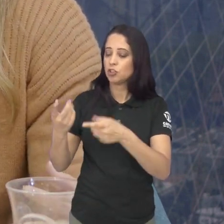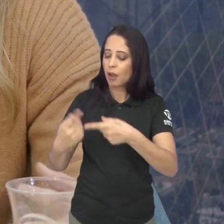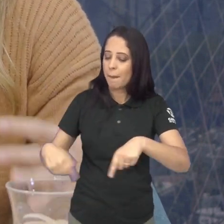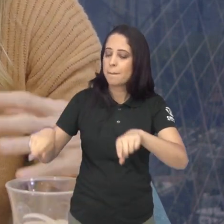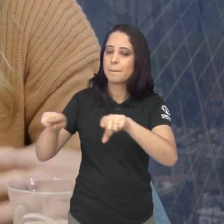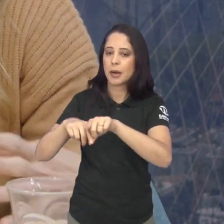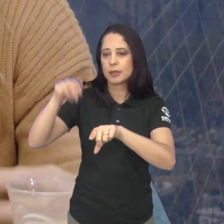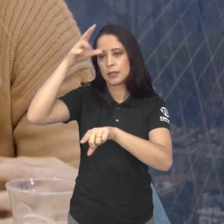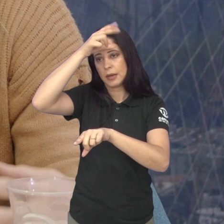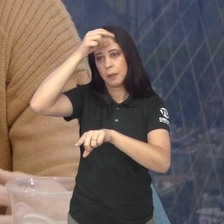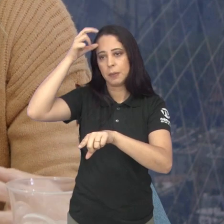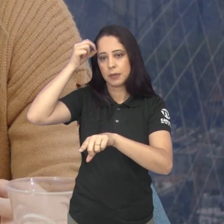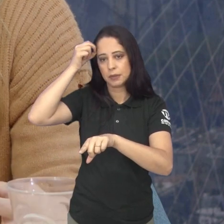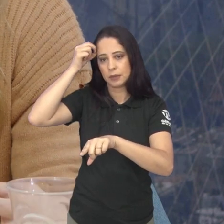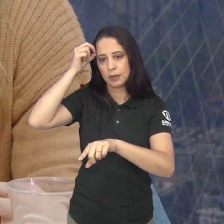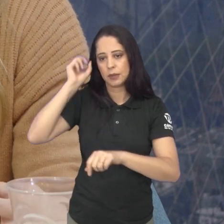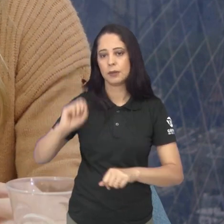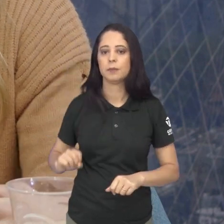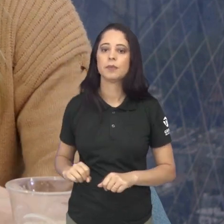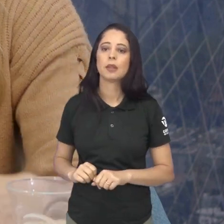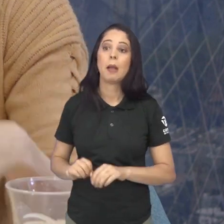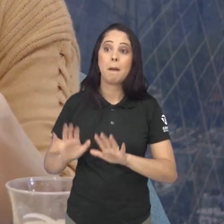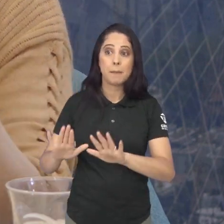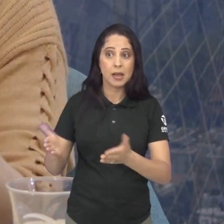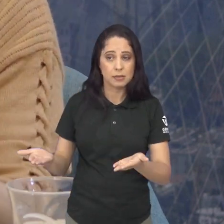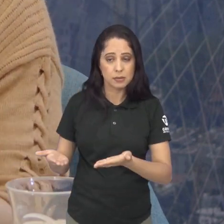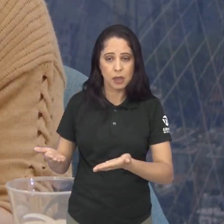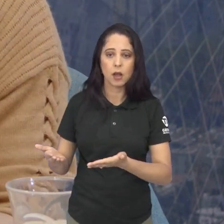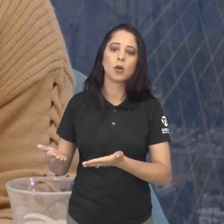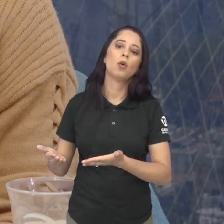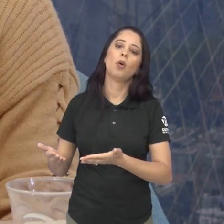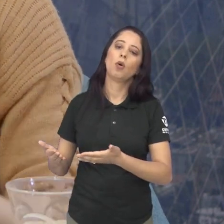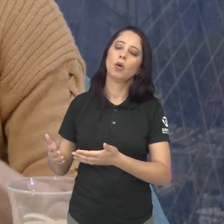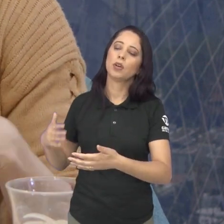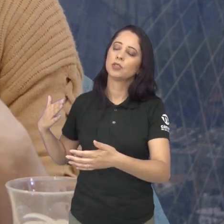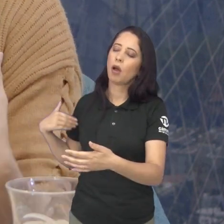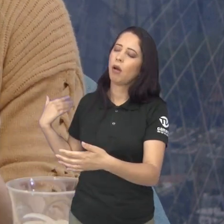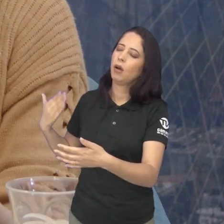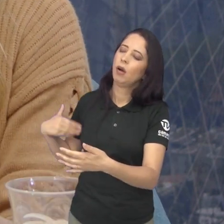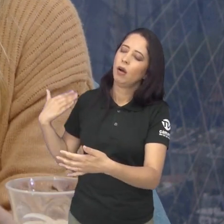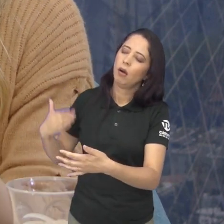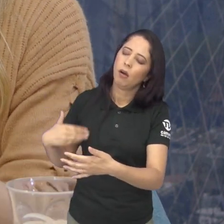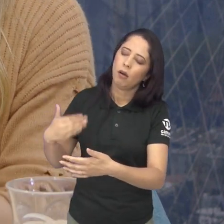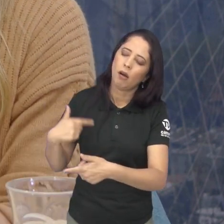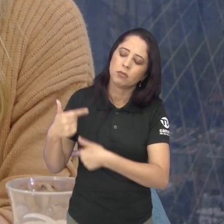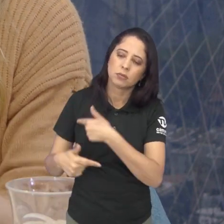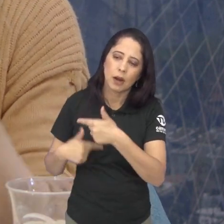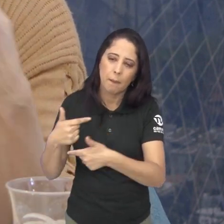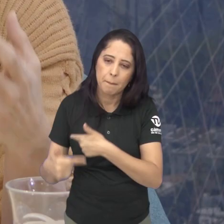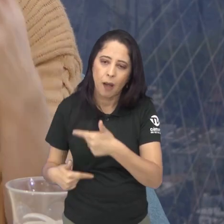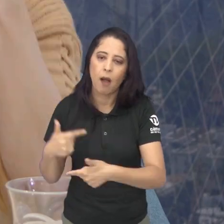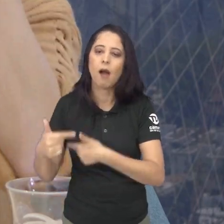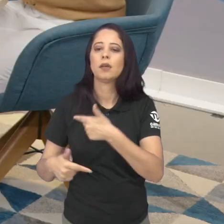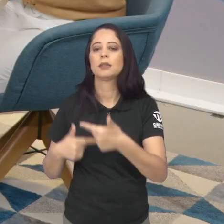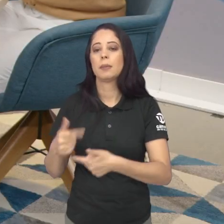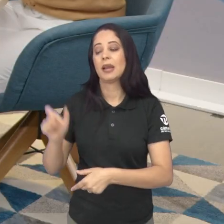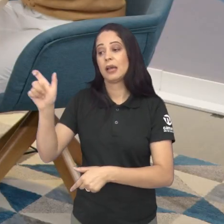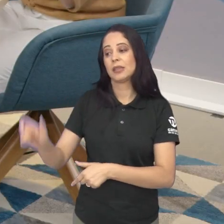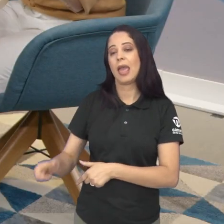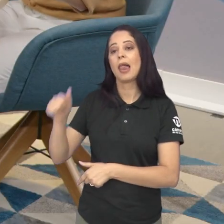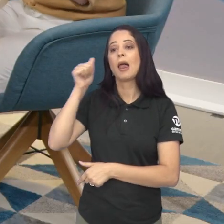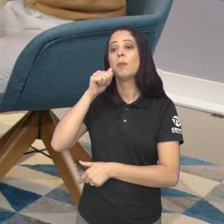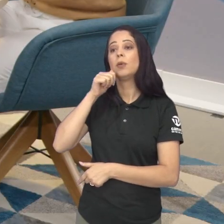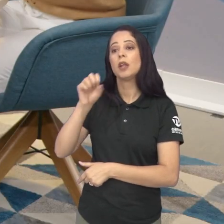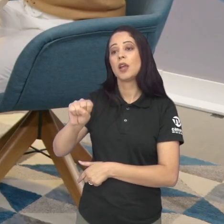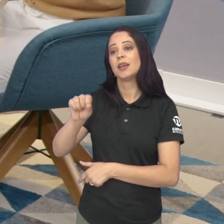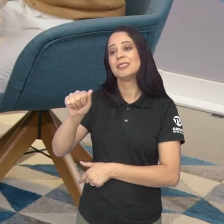de projetos, tudo via serviço social. Aí, pela primeira vez, depois de muito trabalho da Sara, que é a presidente do